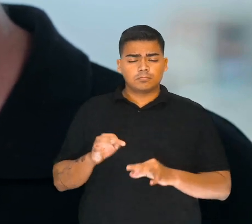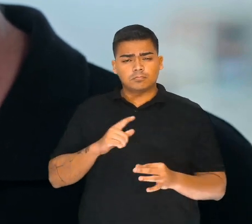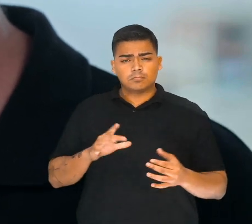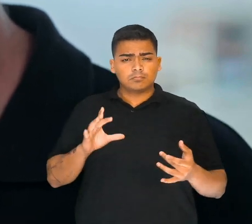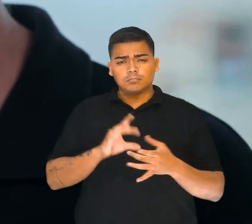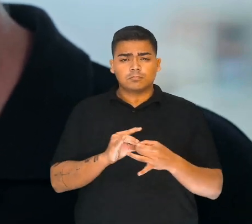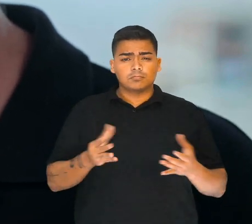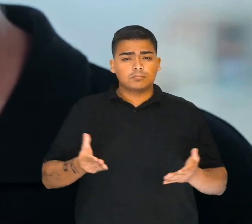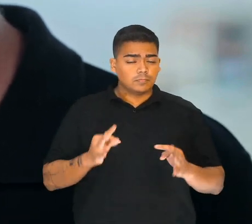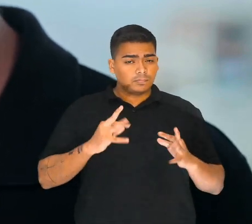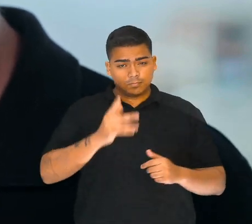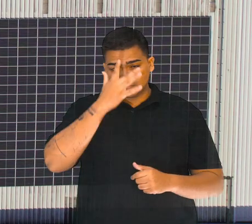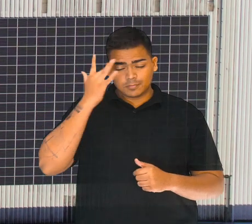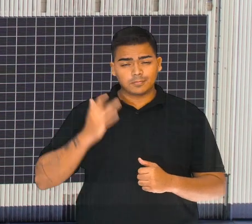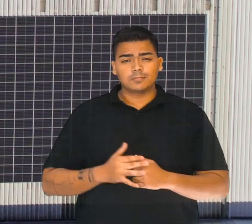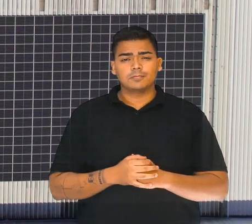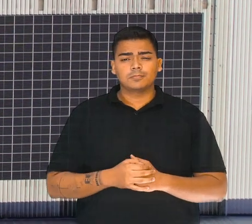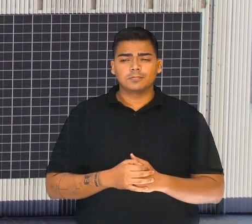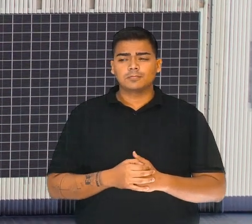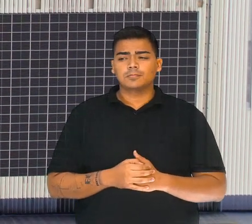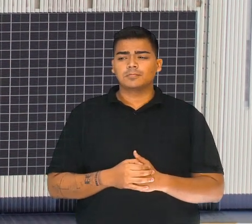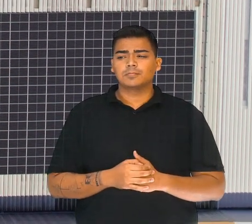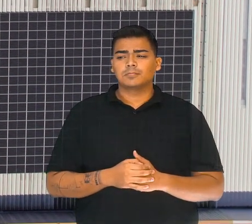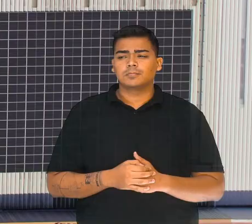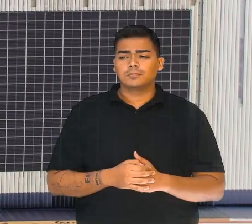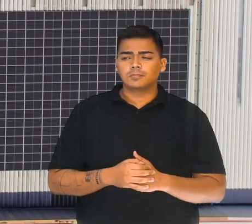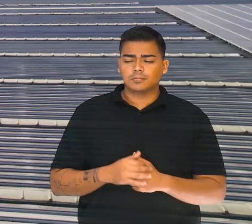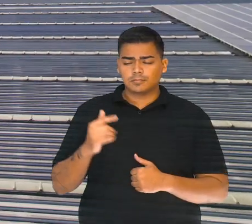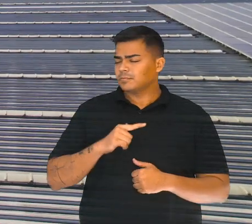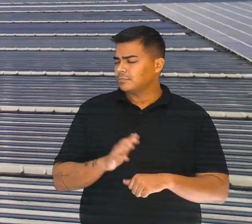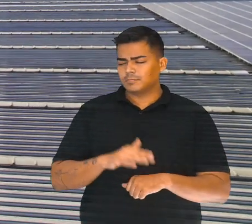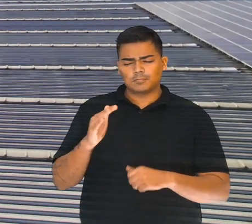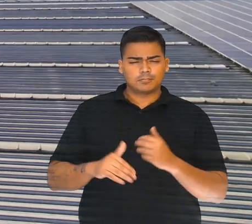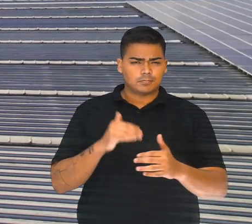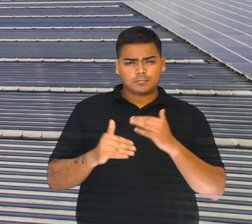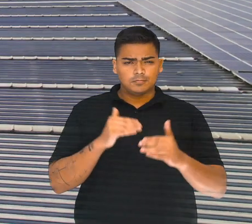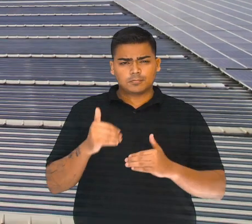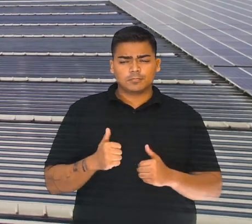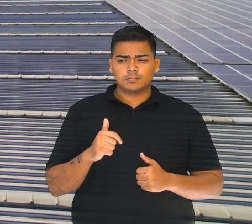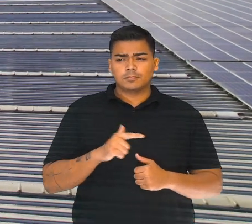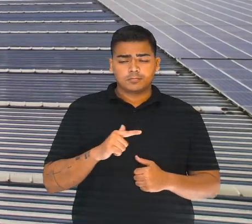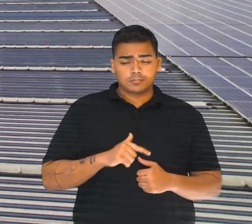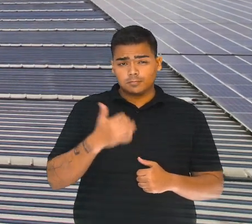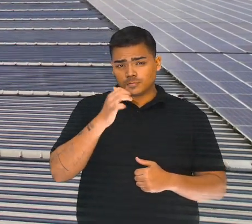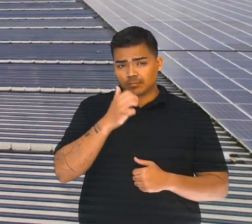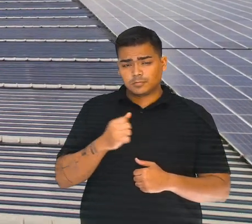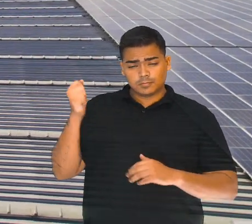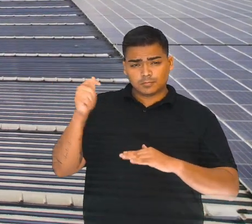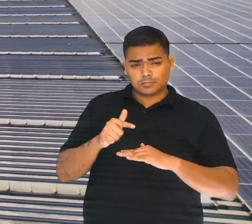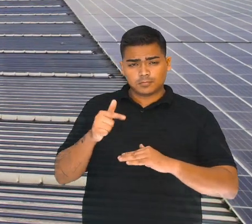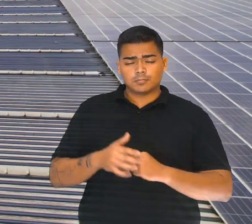plataformas que hoje conectam todas as pessoas. Bom, a Esole é a startup nossa que mais cresce. Ela é uma fintech de energia